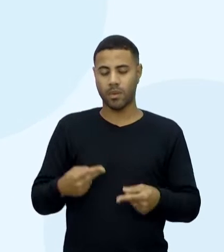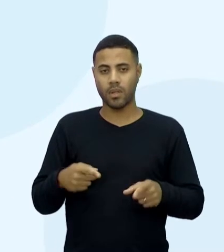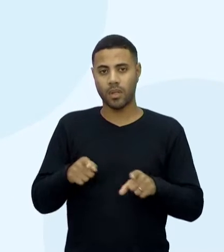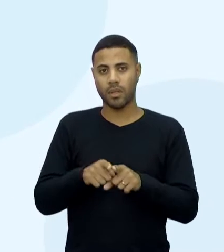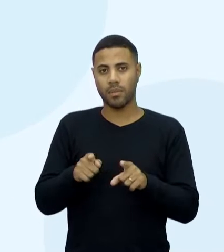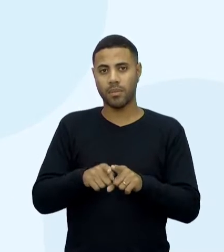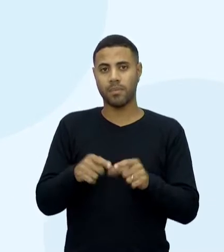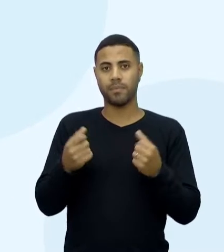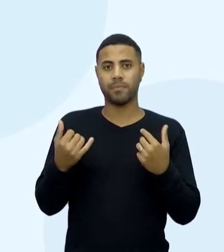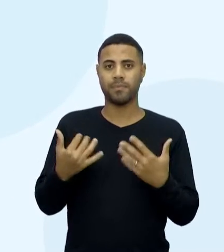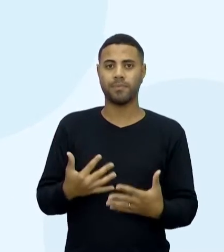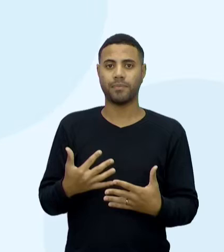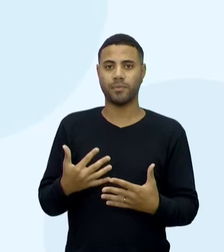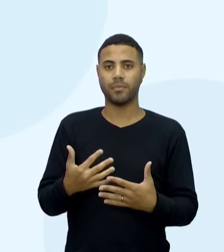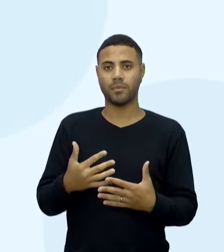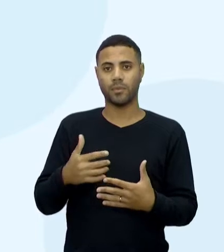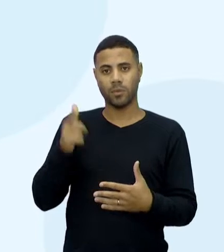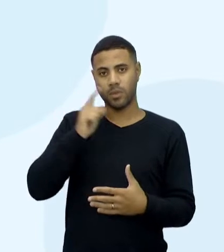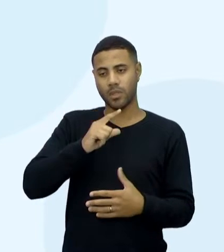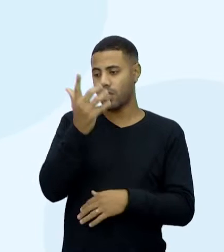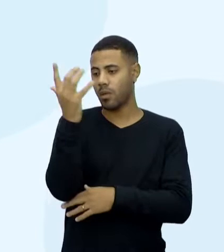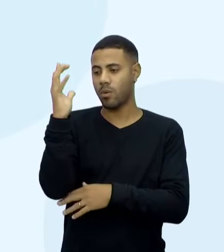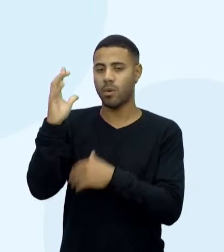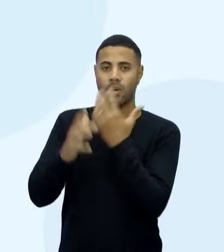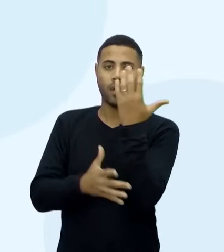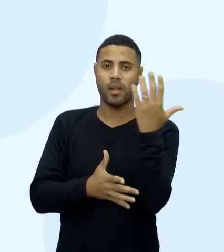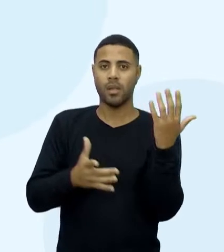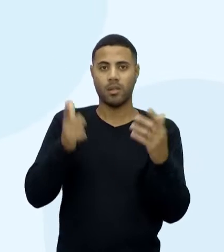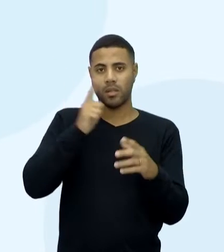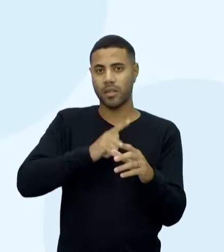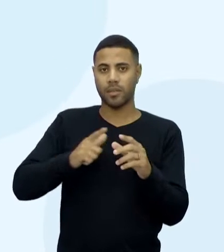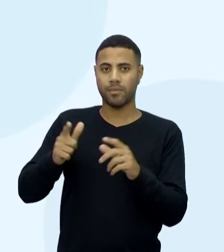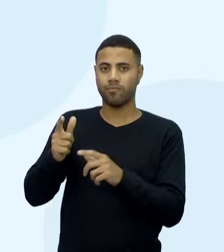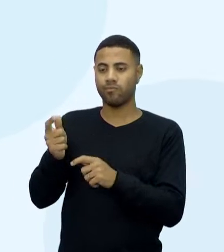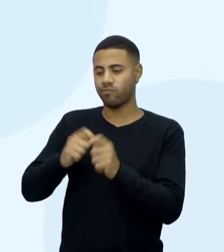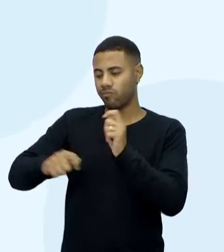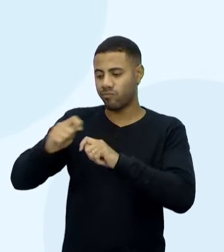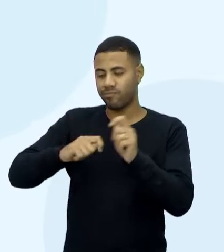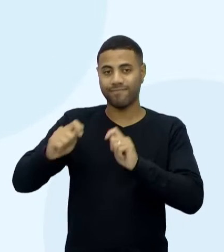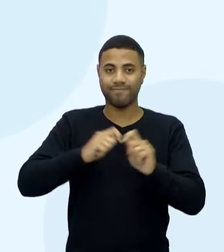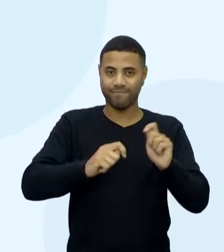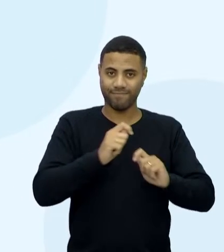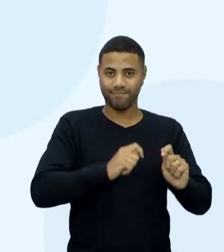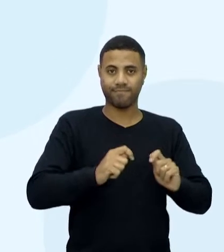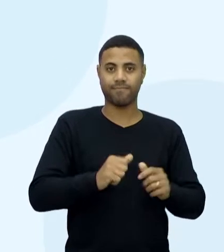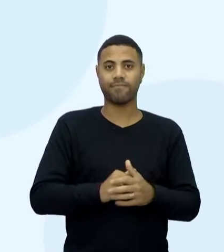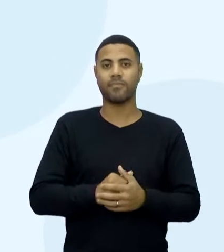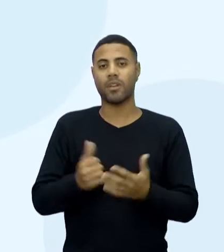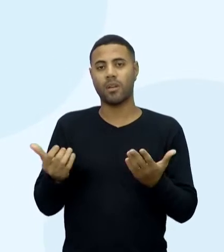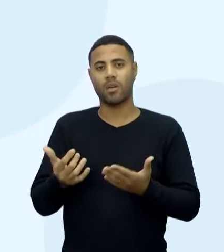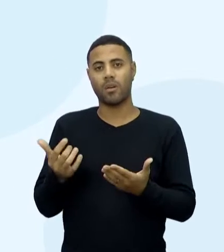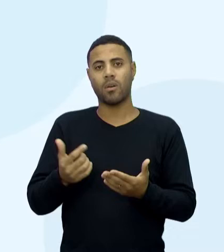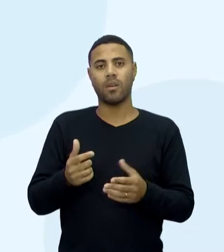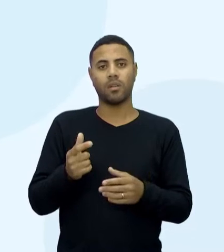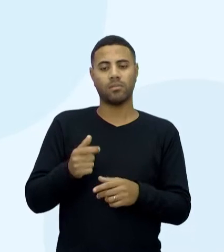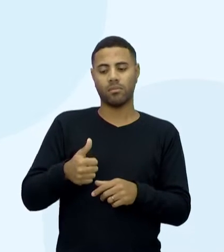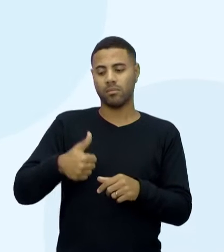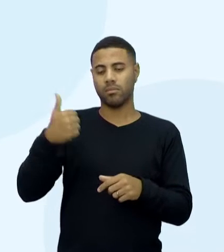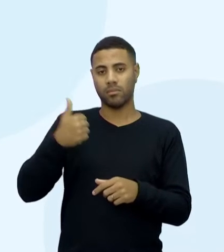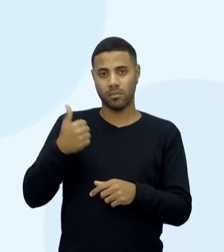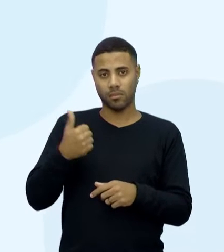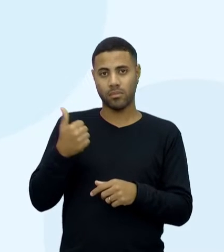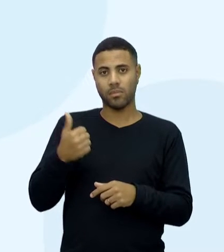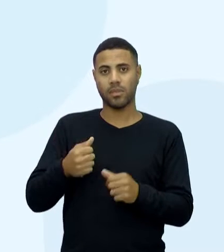instrumento né para dominar a natureza Tá certo eh então a gente viu em primeiro lugar a dialética